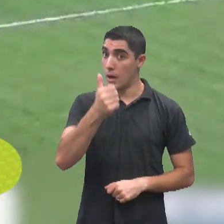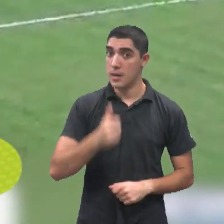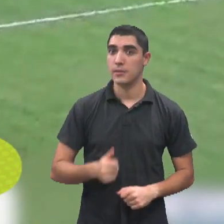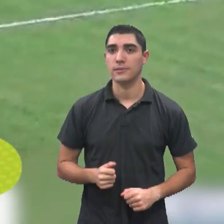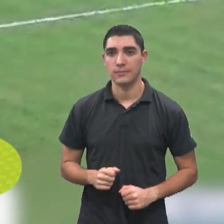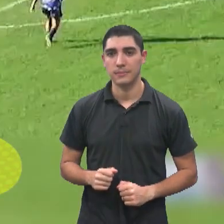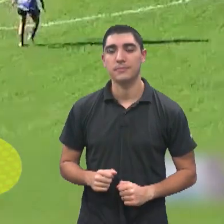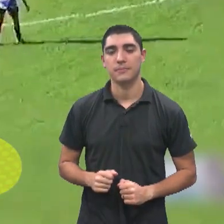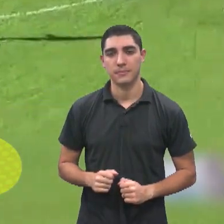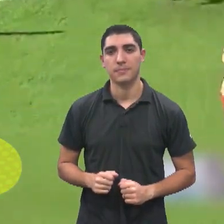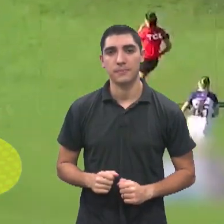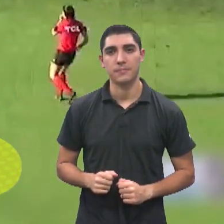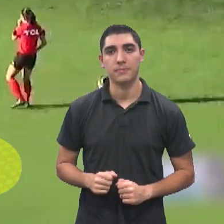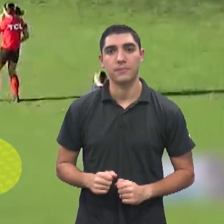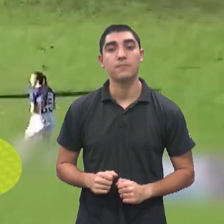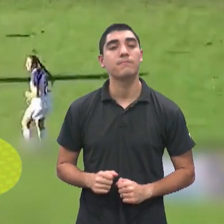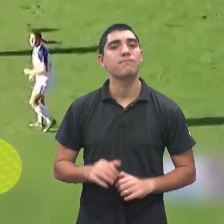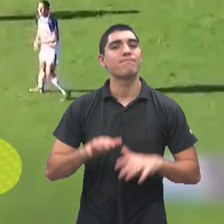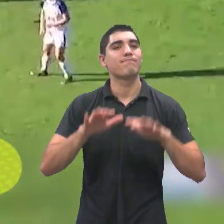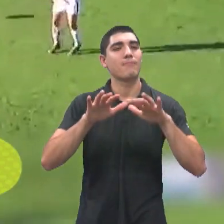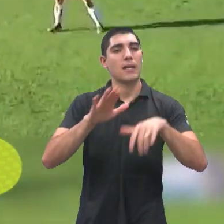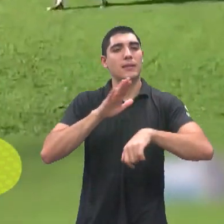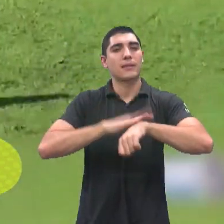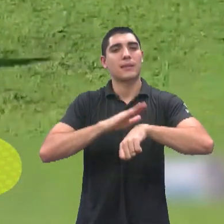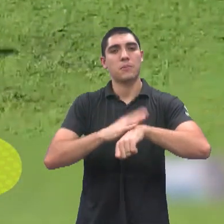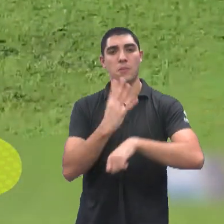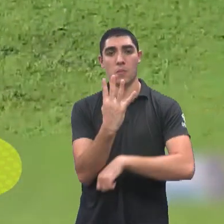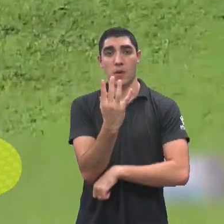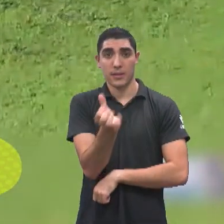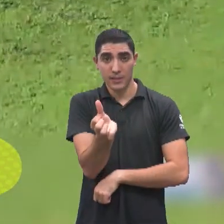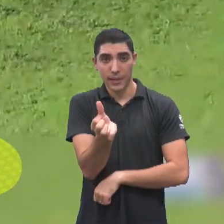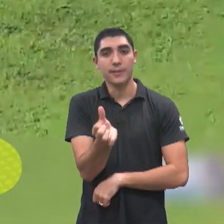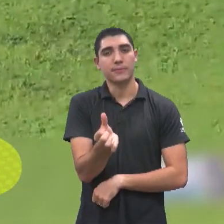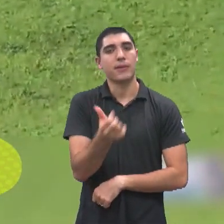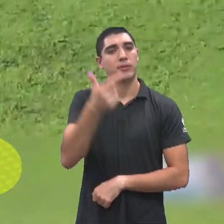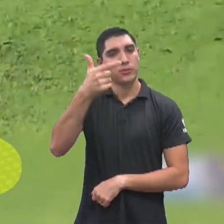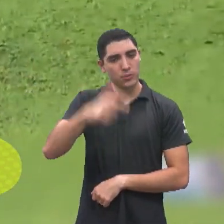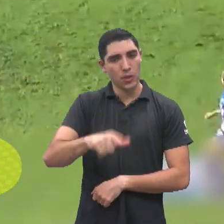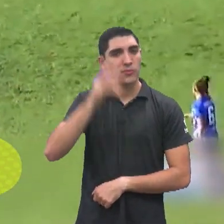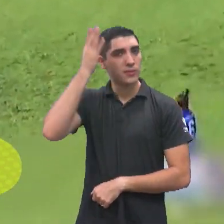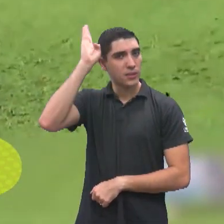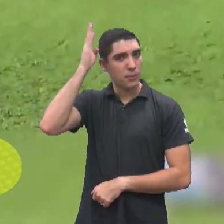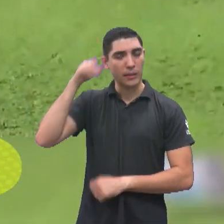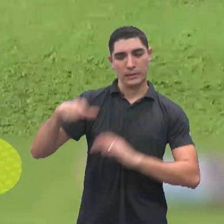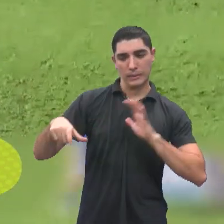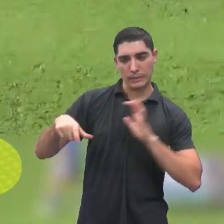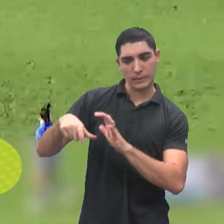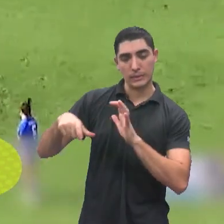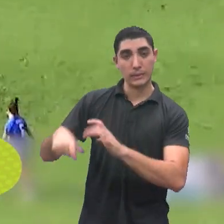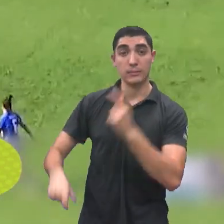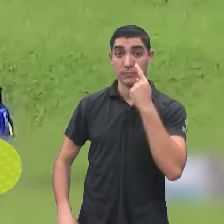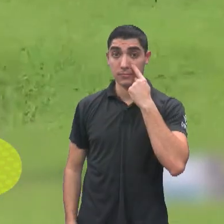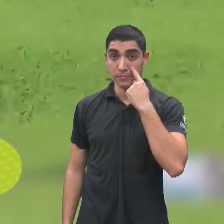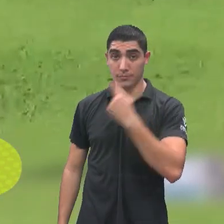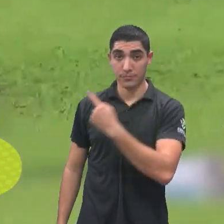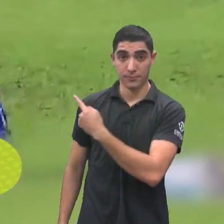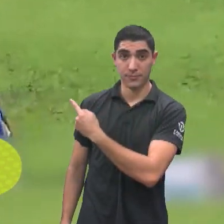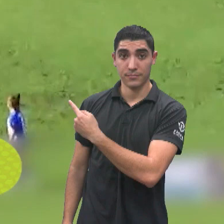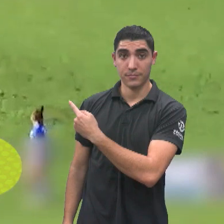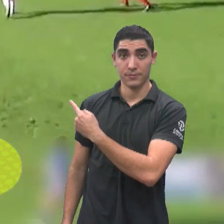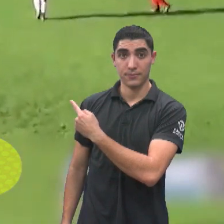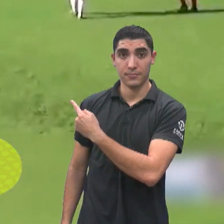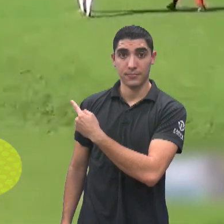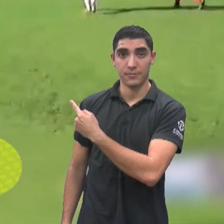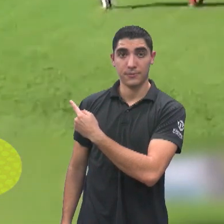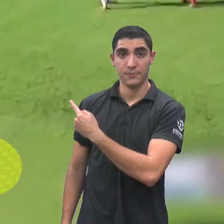Yolanda. Só que aos 46, em mais um ataque do Taubaté, Edilene França tabelou com Pimentinha, que voltou para